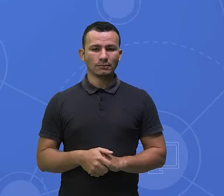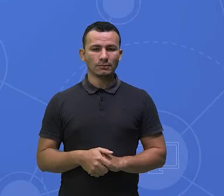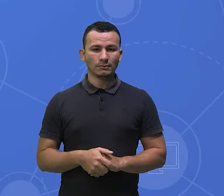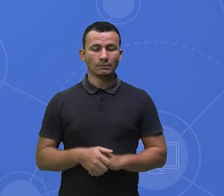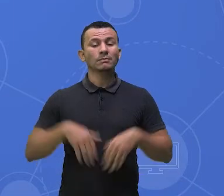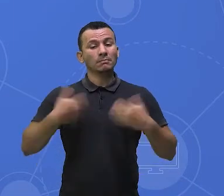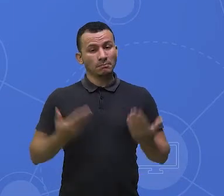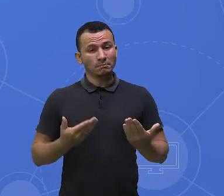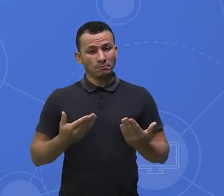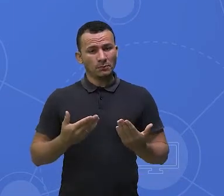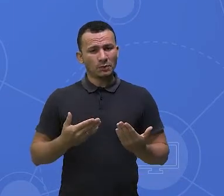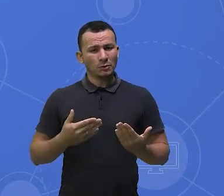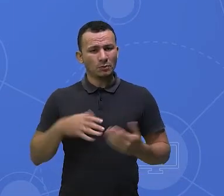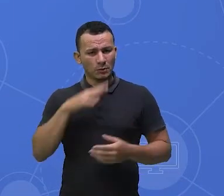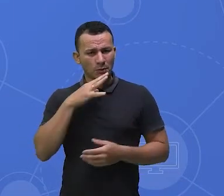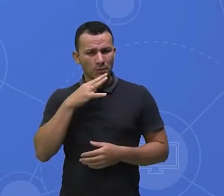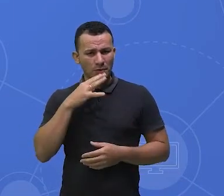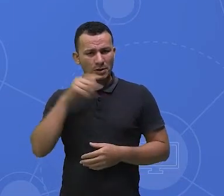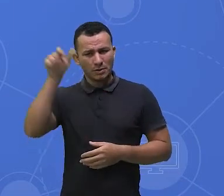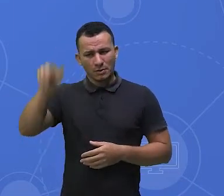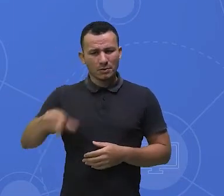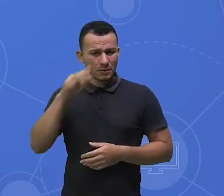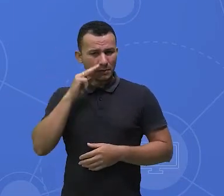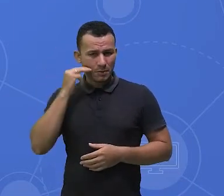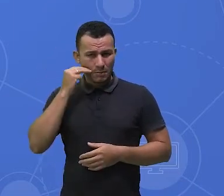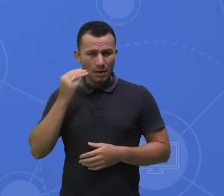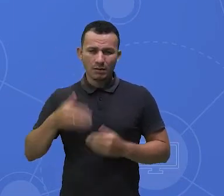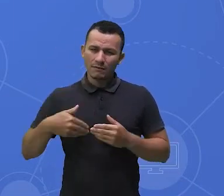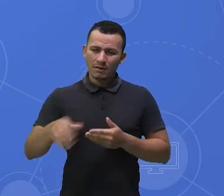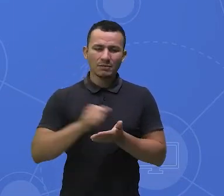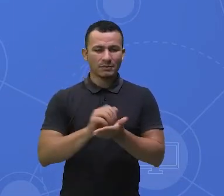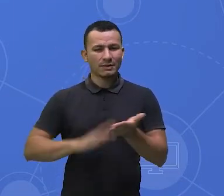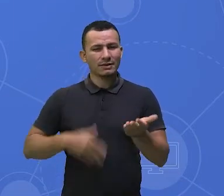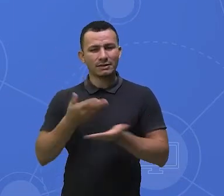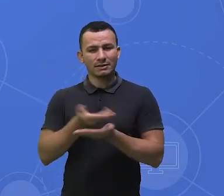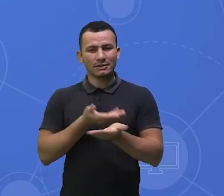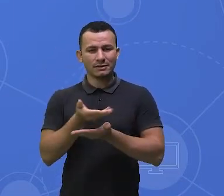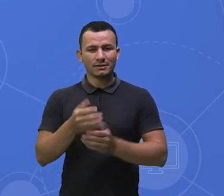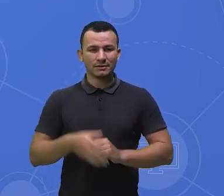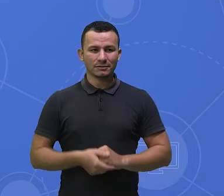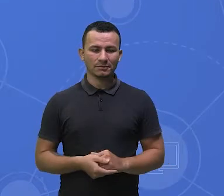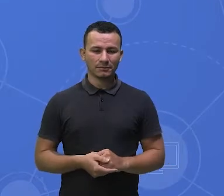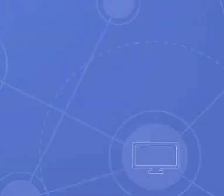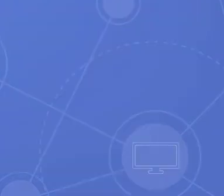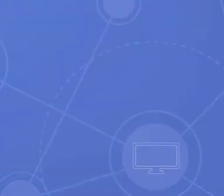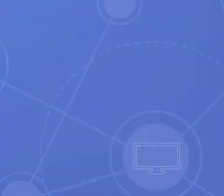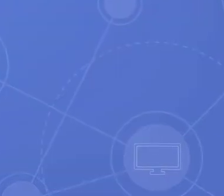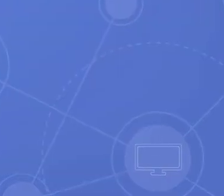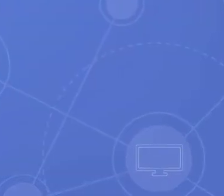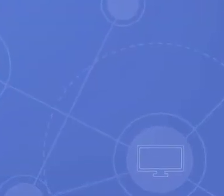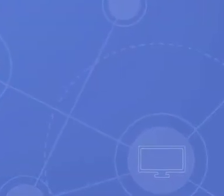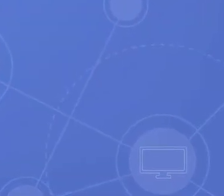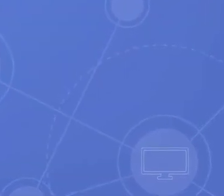Agora que conhecemos um pouquinho sobre Karl Marx, vamos à nossa dinâmica local interativa.